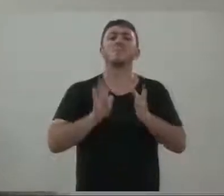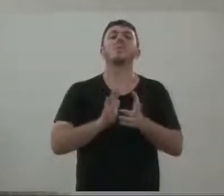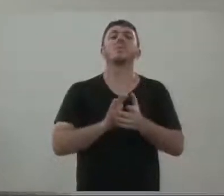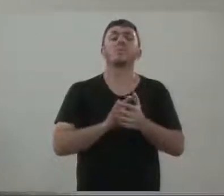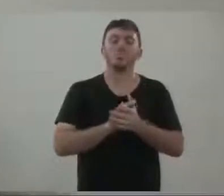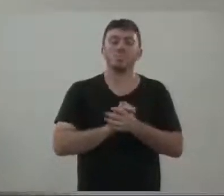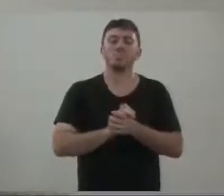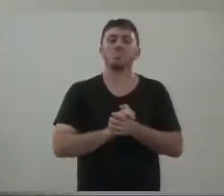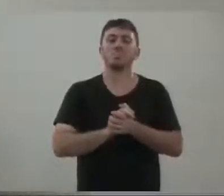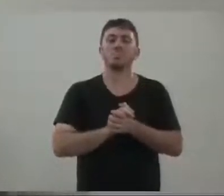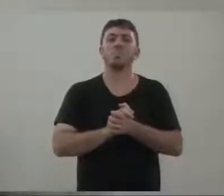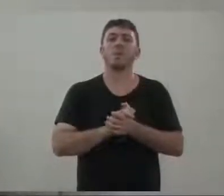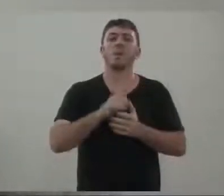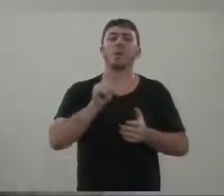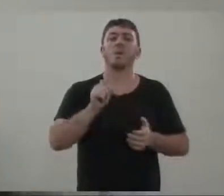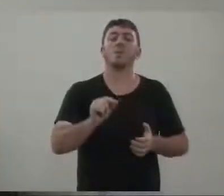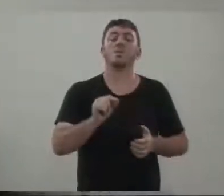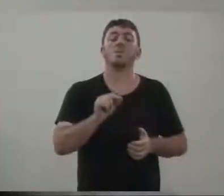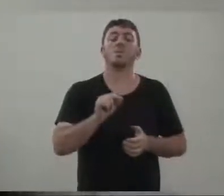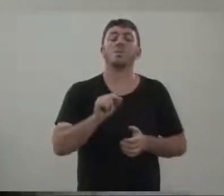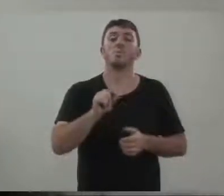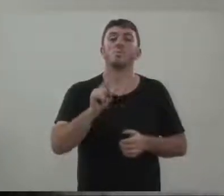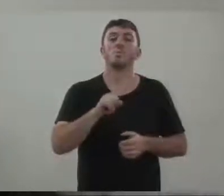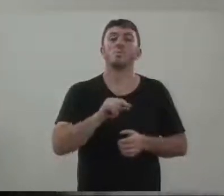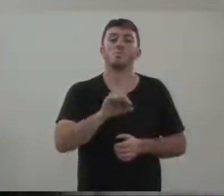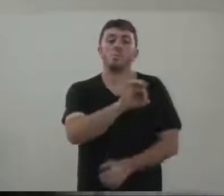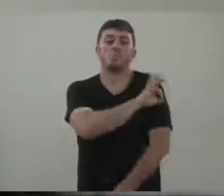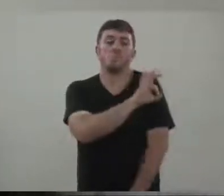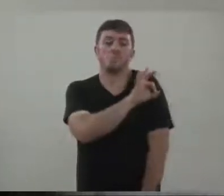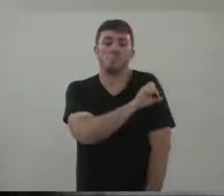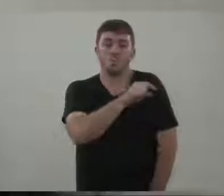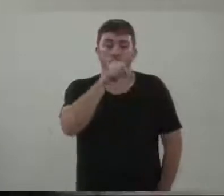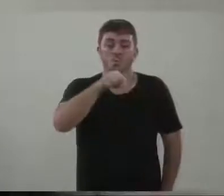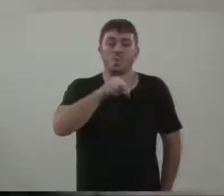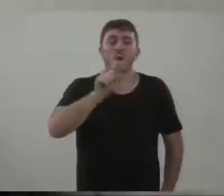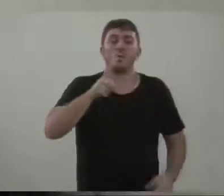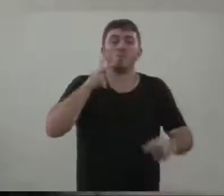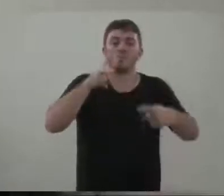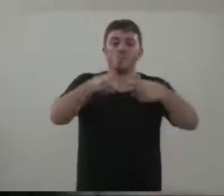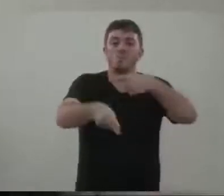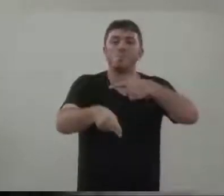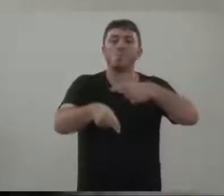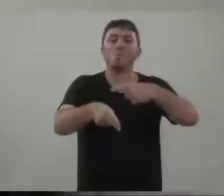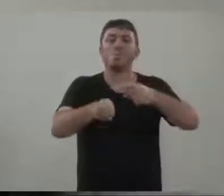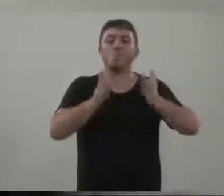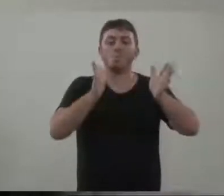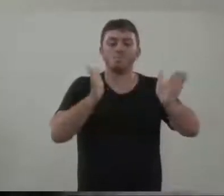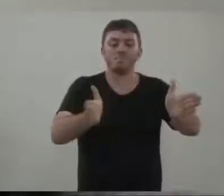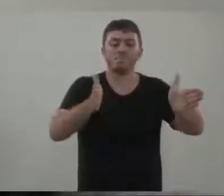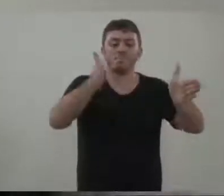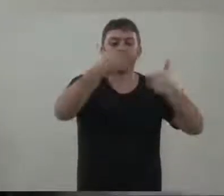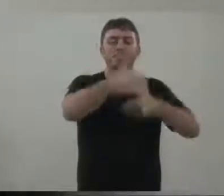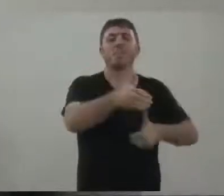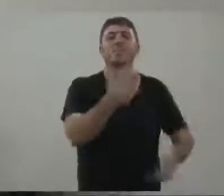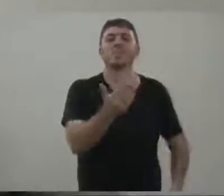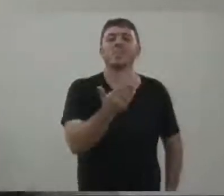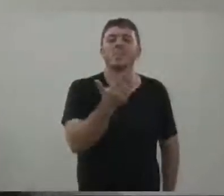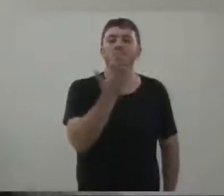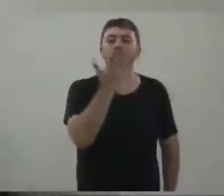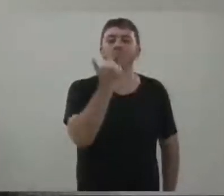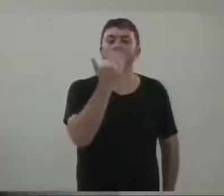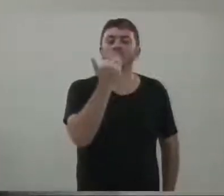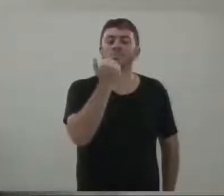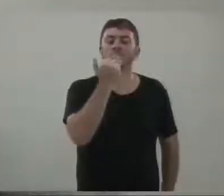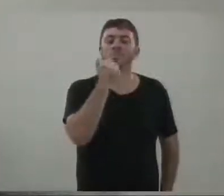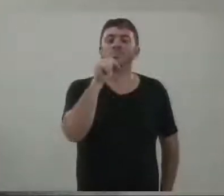decisão do governo de fazer o corte de cestas básicas para todos os alunos e alunas